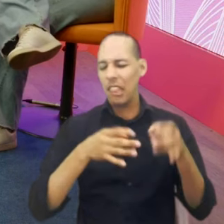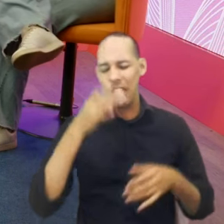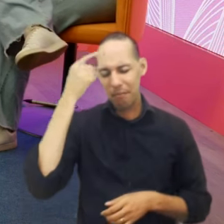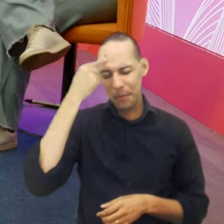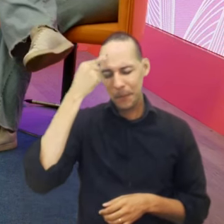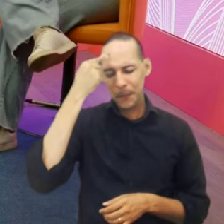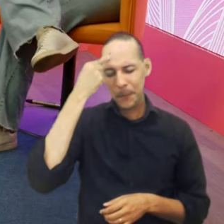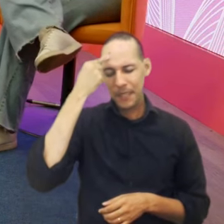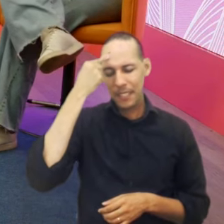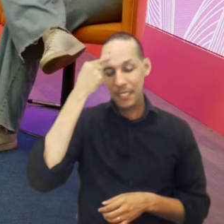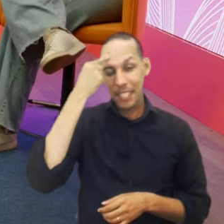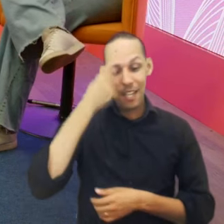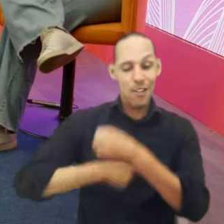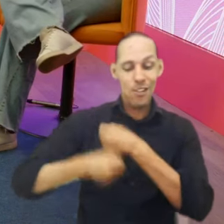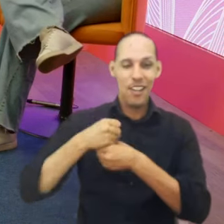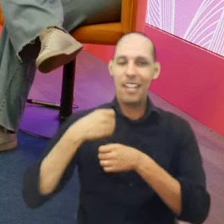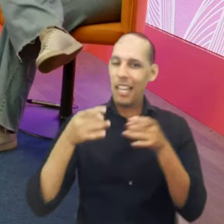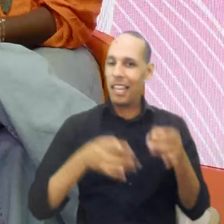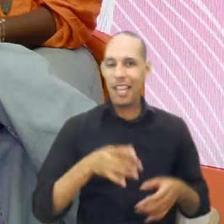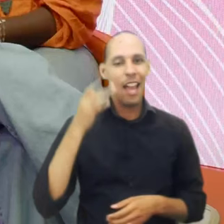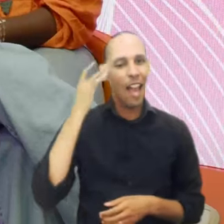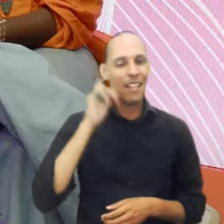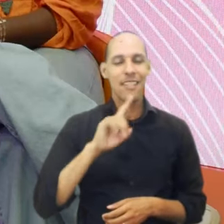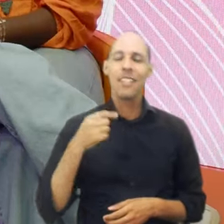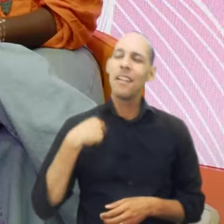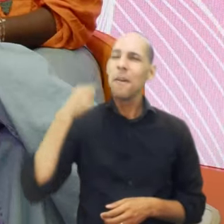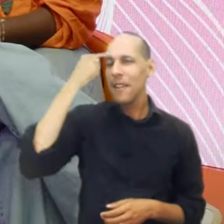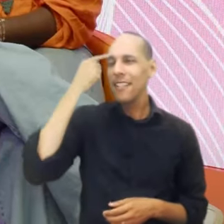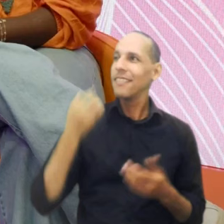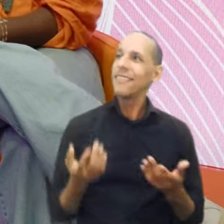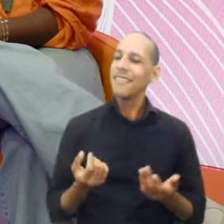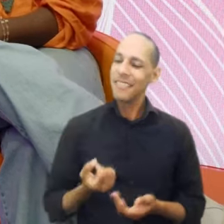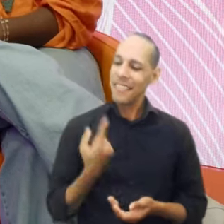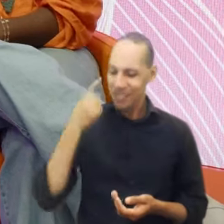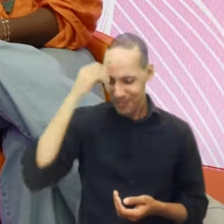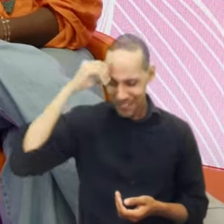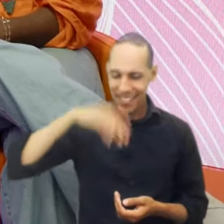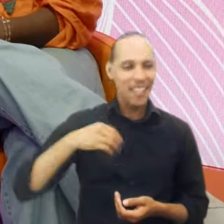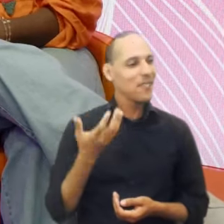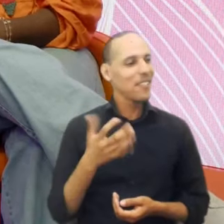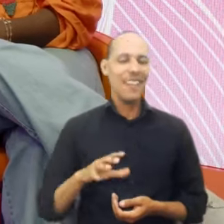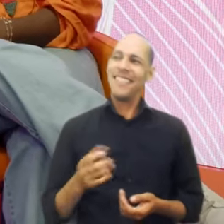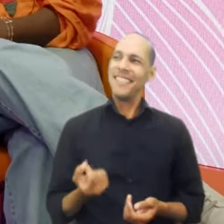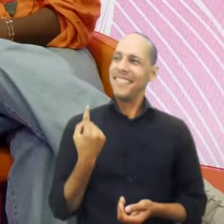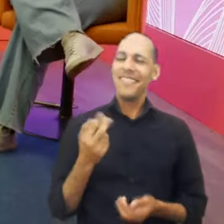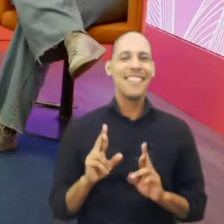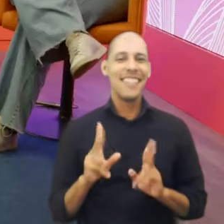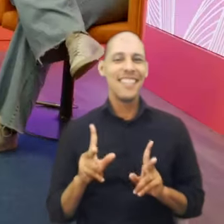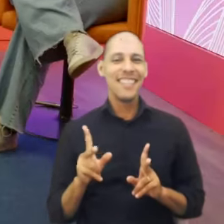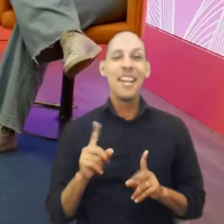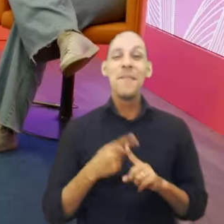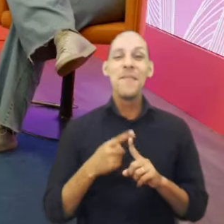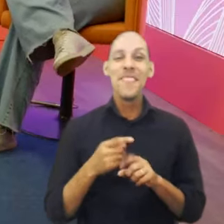Eu só não pensei em largar nesse nosso último ano. E aí eu fiz uma reflexão, falei, cara, eu não tô querendo desistir. O que que tá acontecendo? Porque todo final do